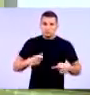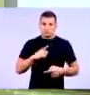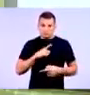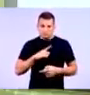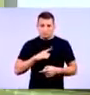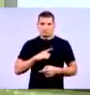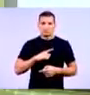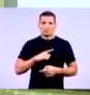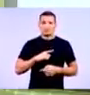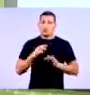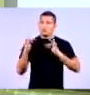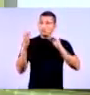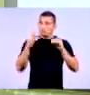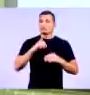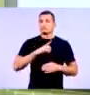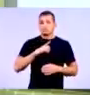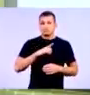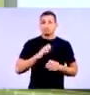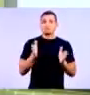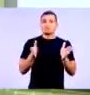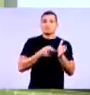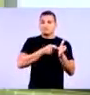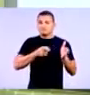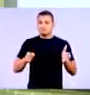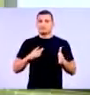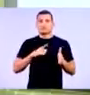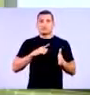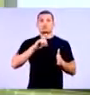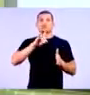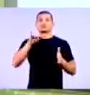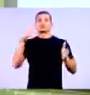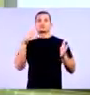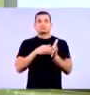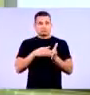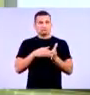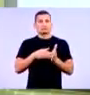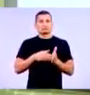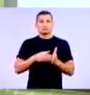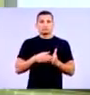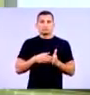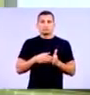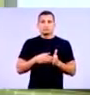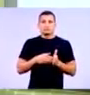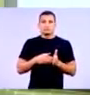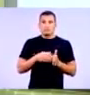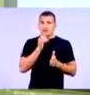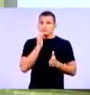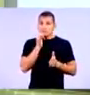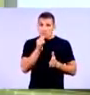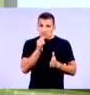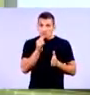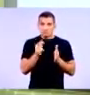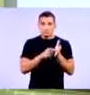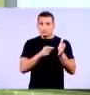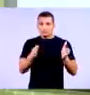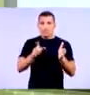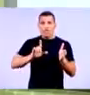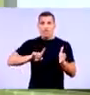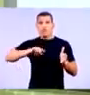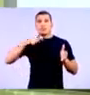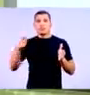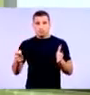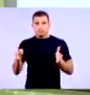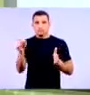as atividades de percurso têm prazo determinado para serem cumpridos. Se o prazo ultrapassar, vocês não terão